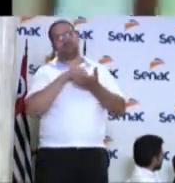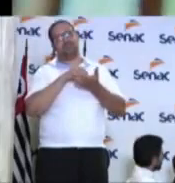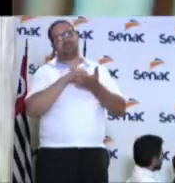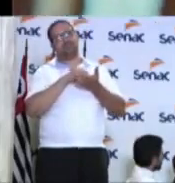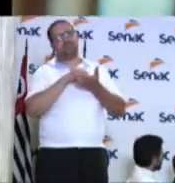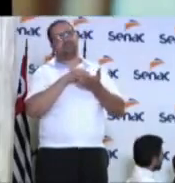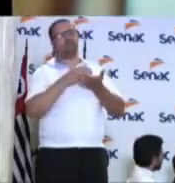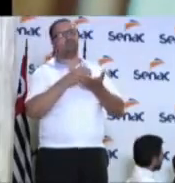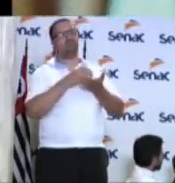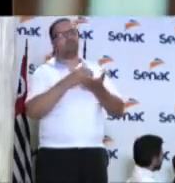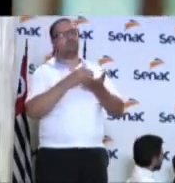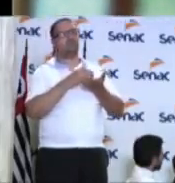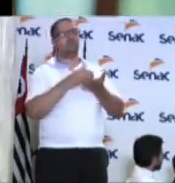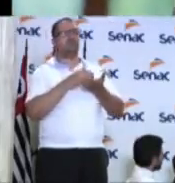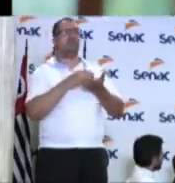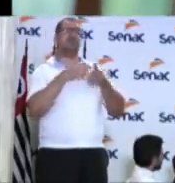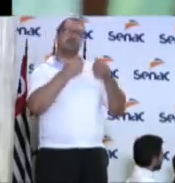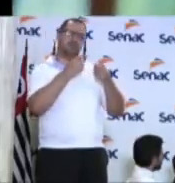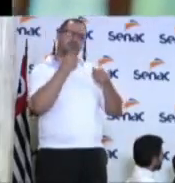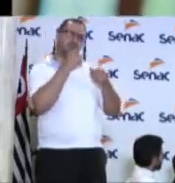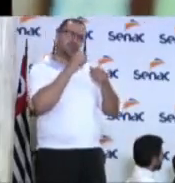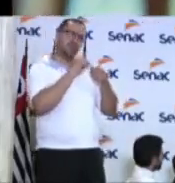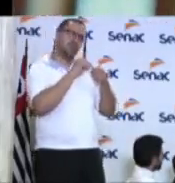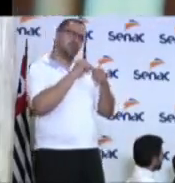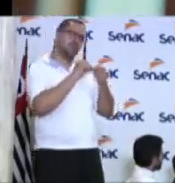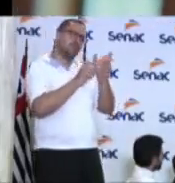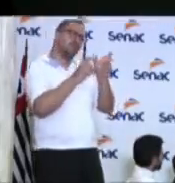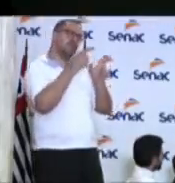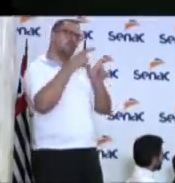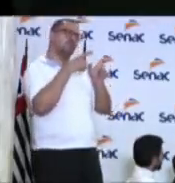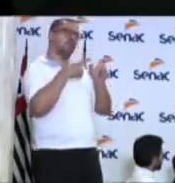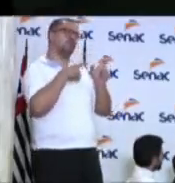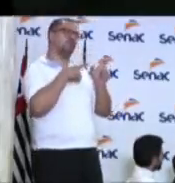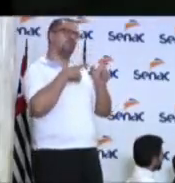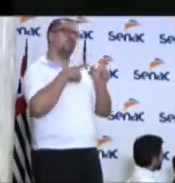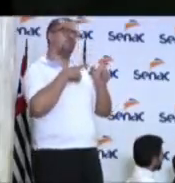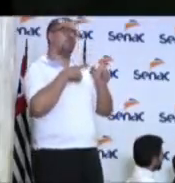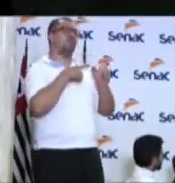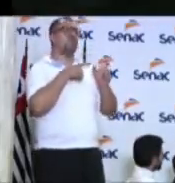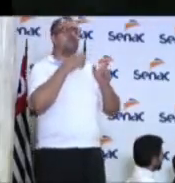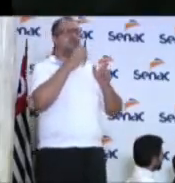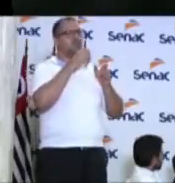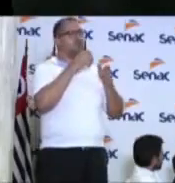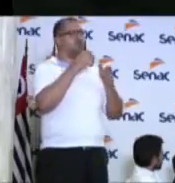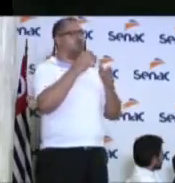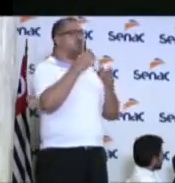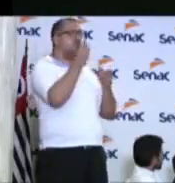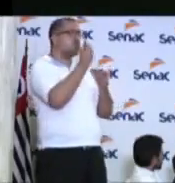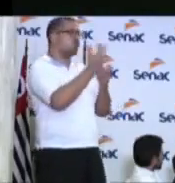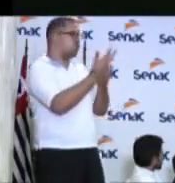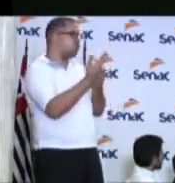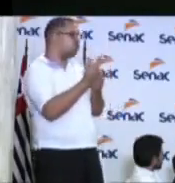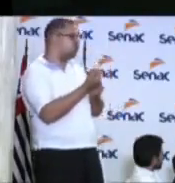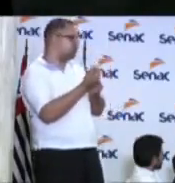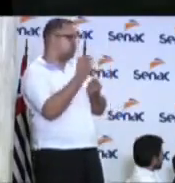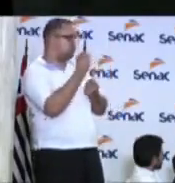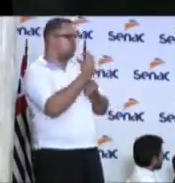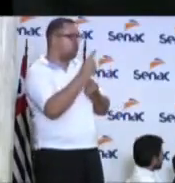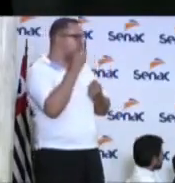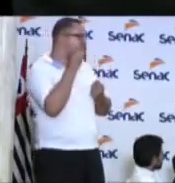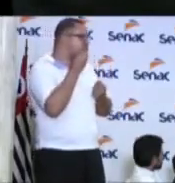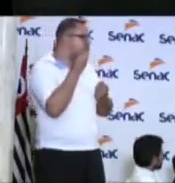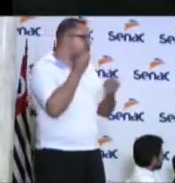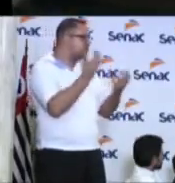sorrir. Sério. Aí, esse sorrisinho aqui já é alguma coisa. Entendeu? Sorrir atrai coisa boa, cara. Vamos